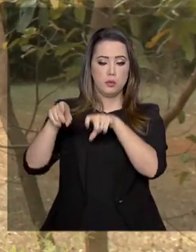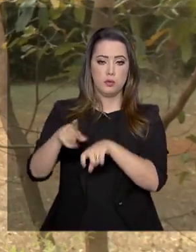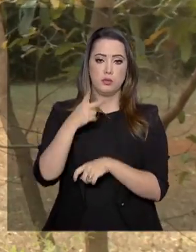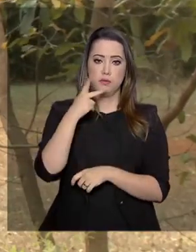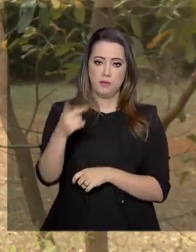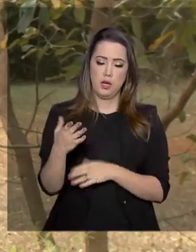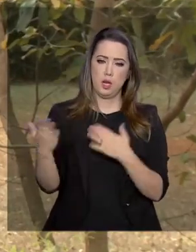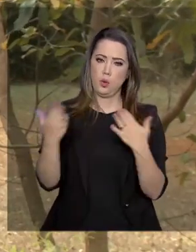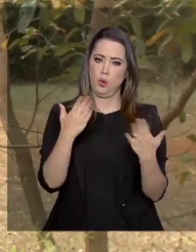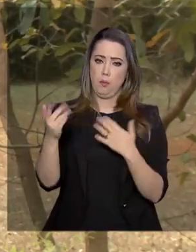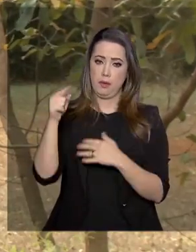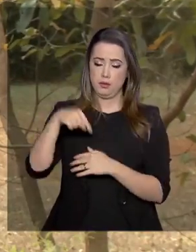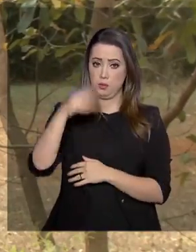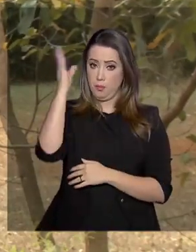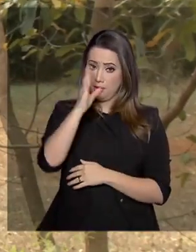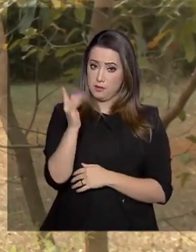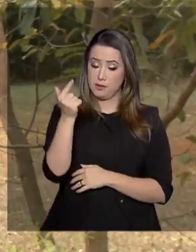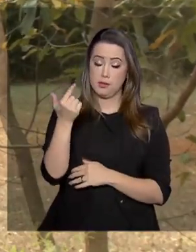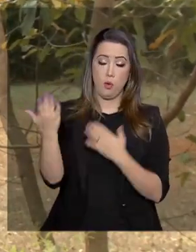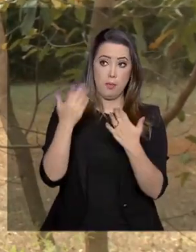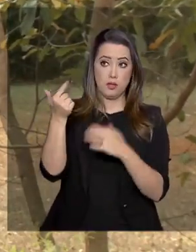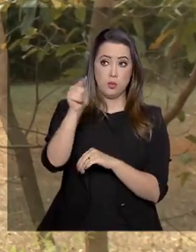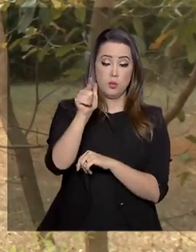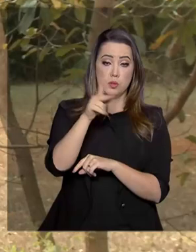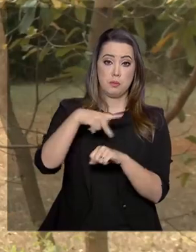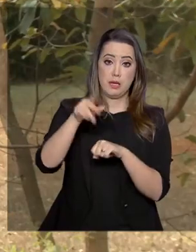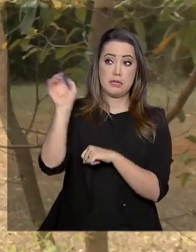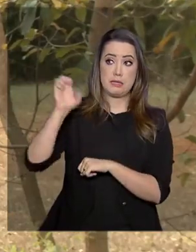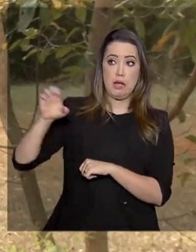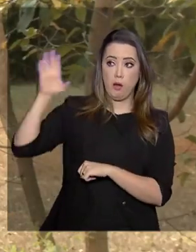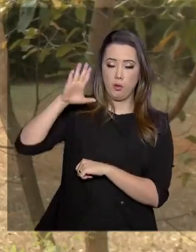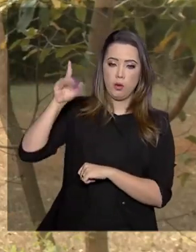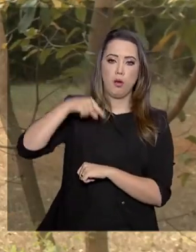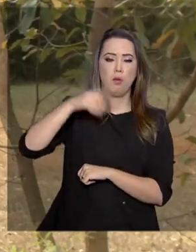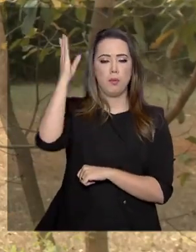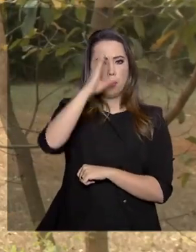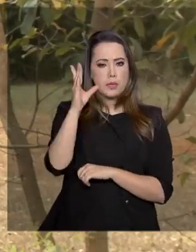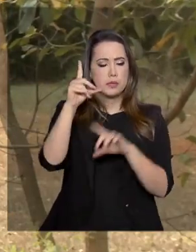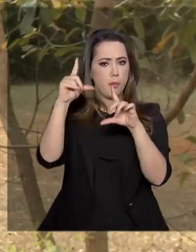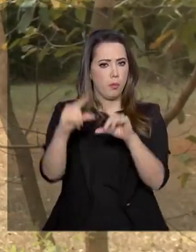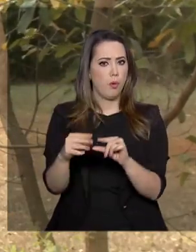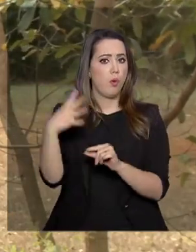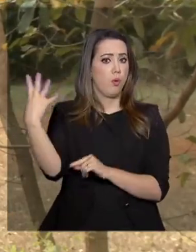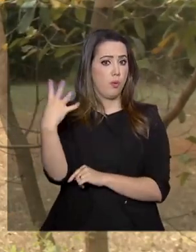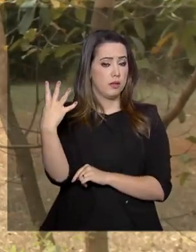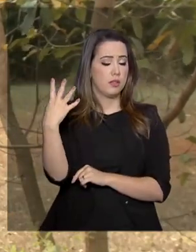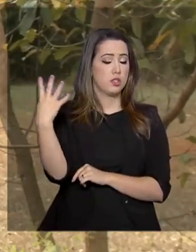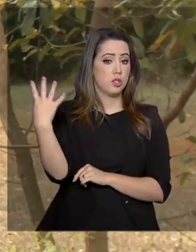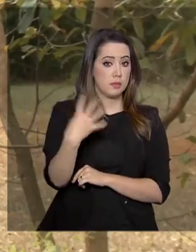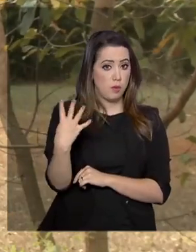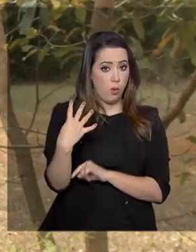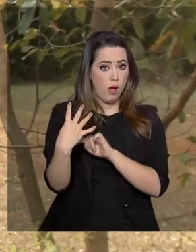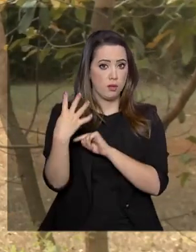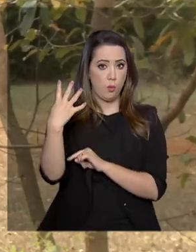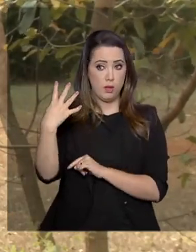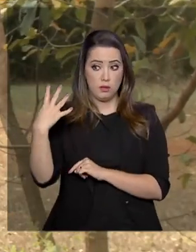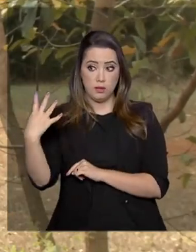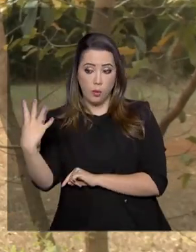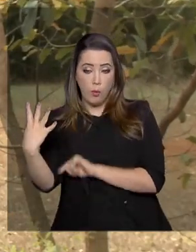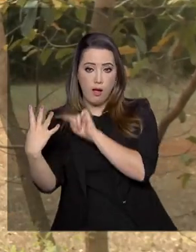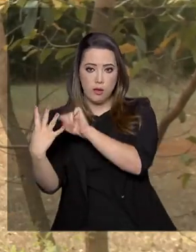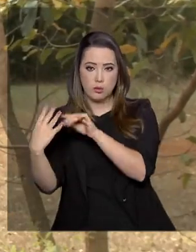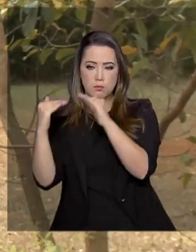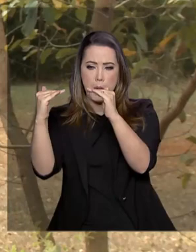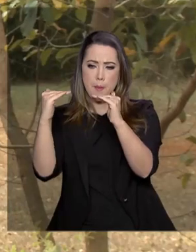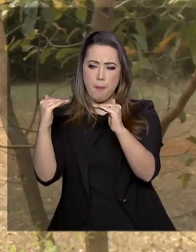menor do que em muitos países da Europa. O Brasil aparece na 44ª posição no ranking sobre o emprego